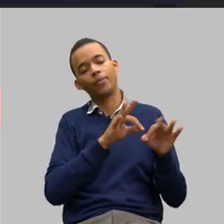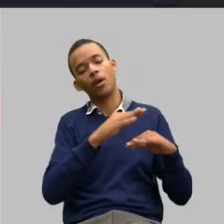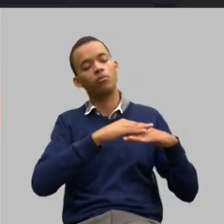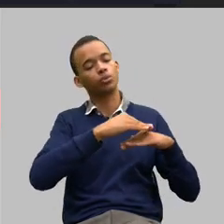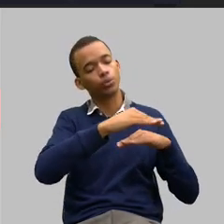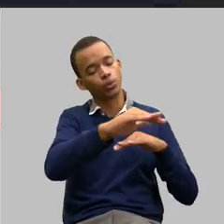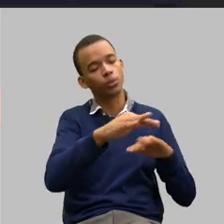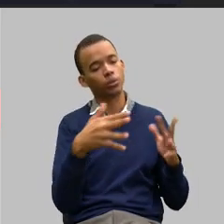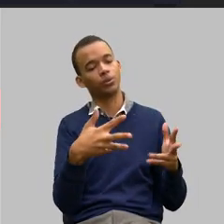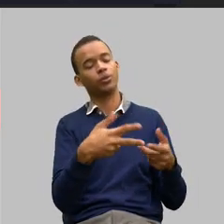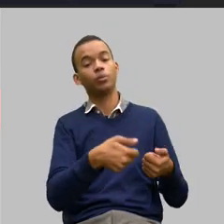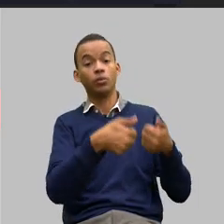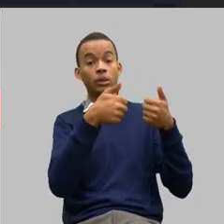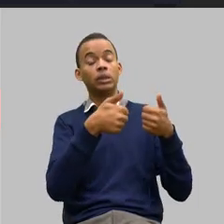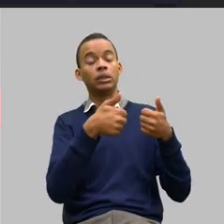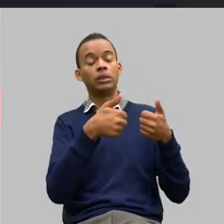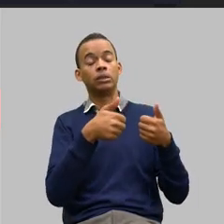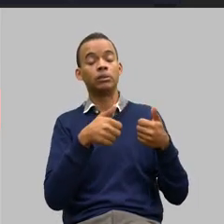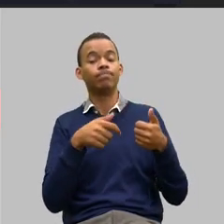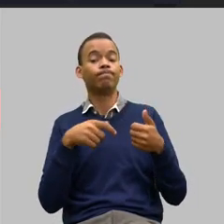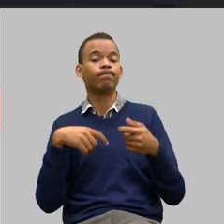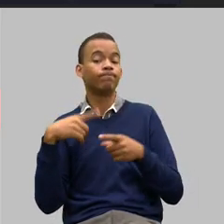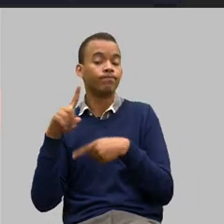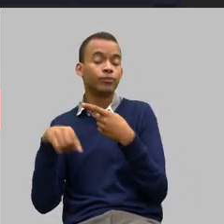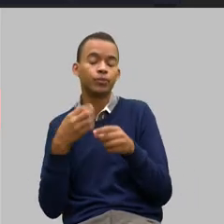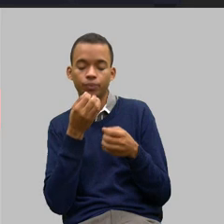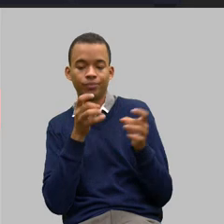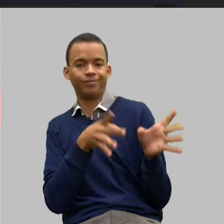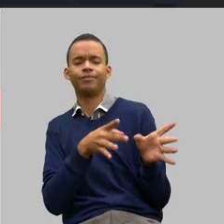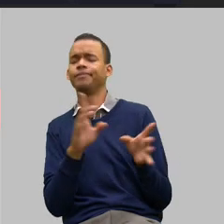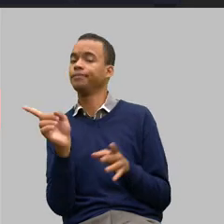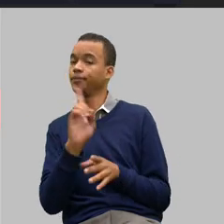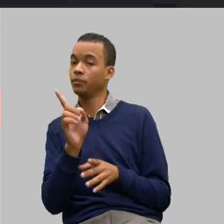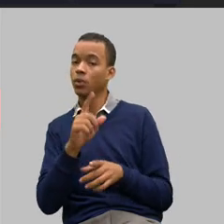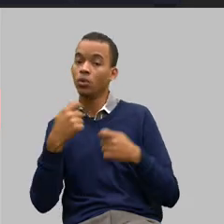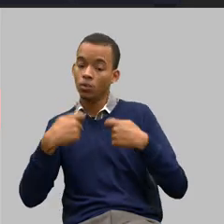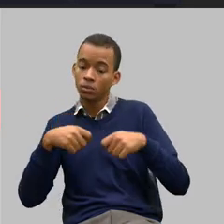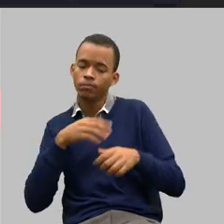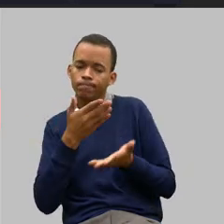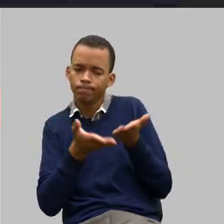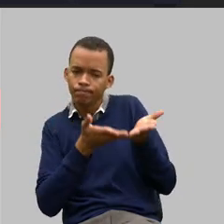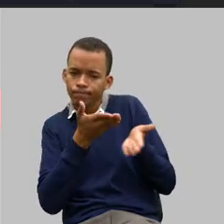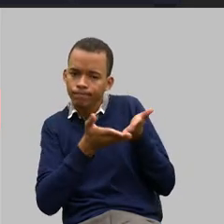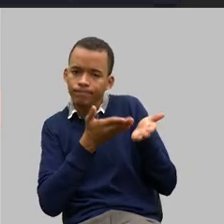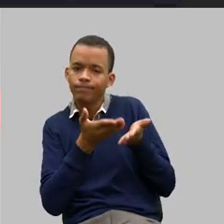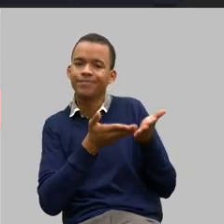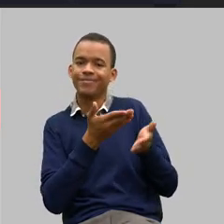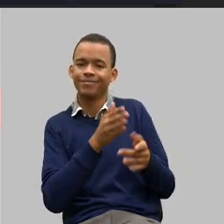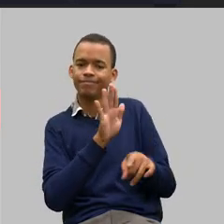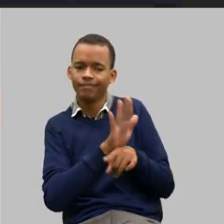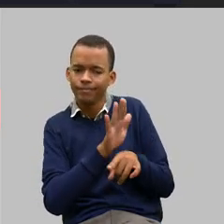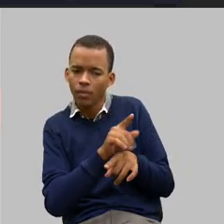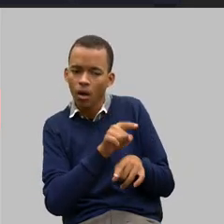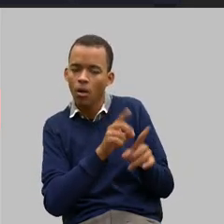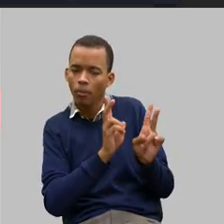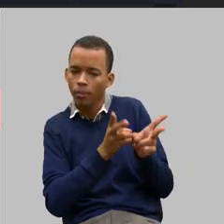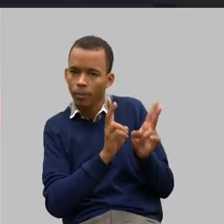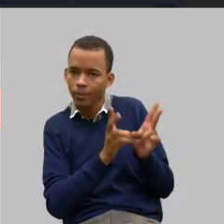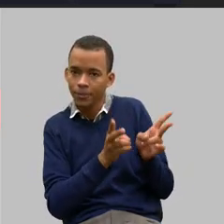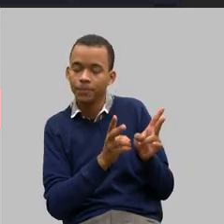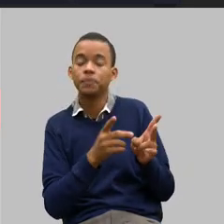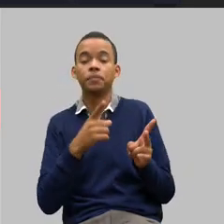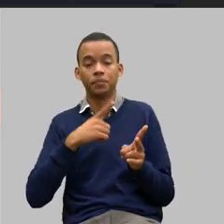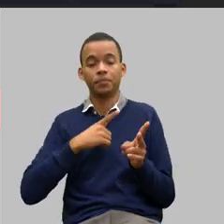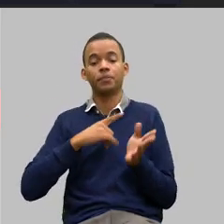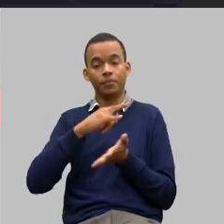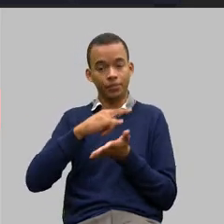ela adequadamente né Essa curva e esse custo ele vai piorando com o tempo então esses novos contratos de concessão que a gente